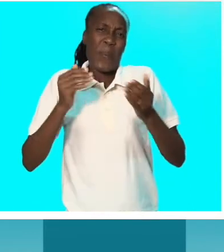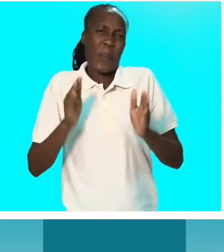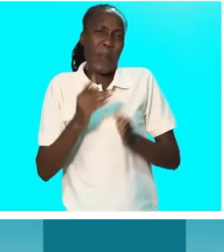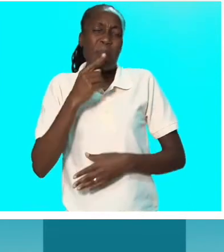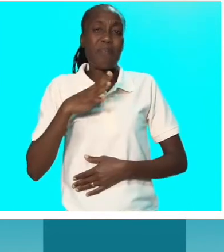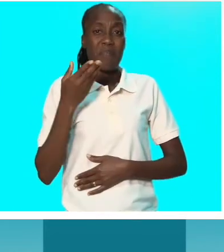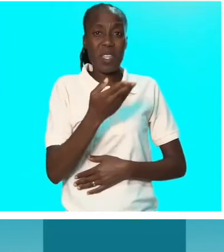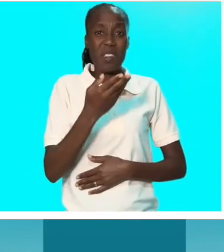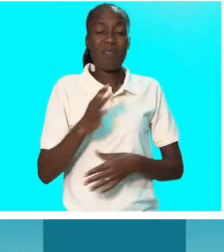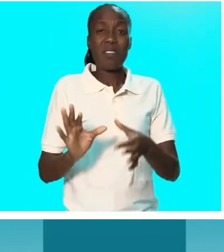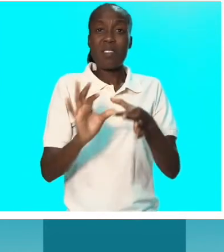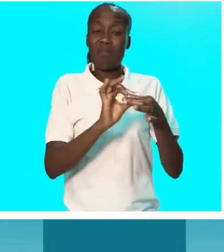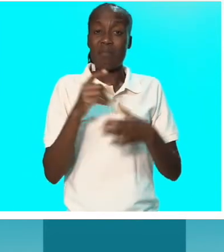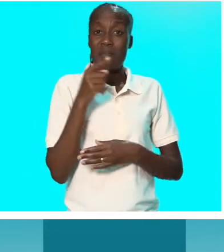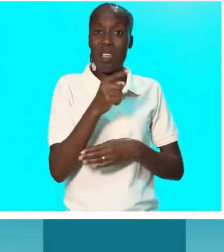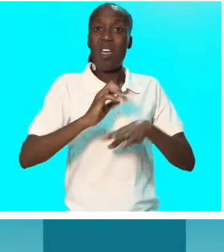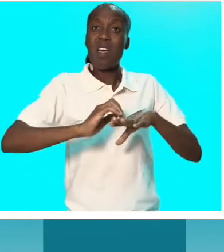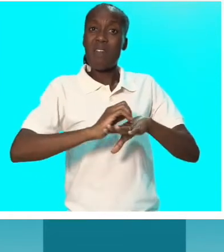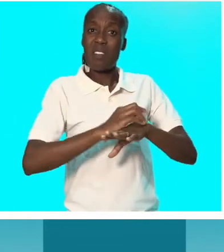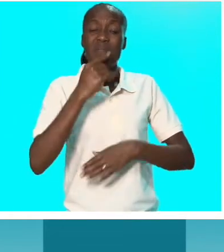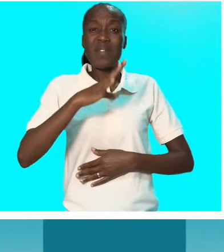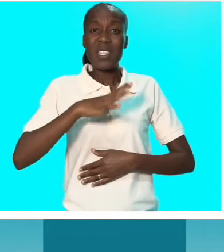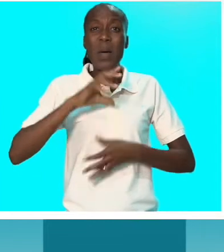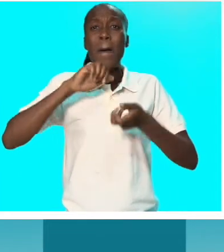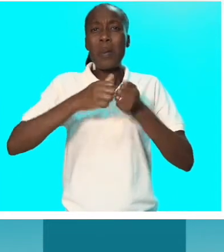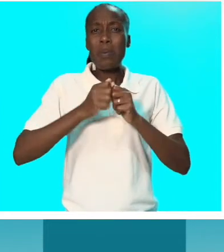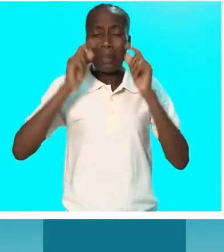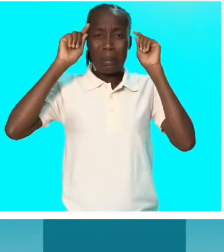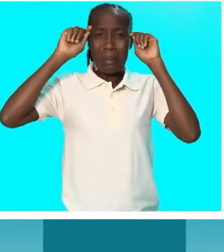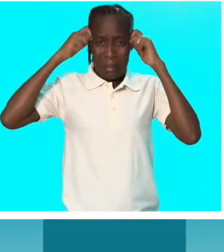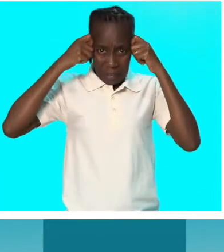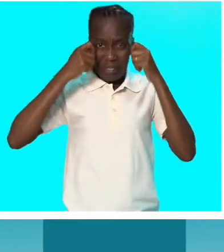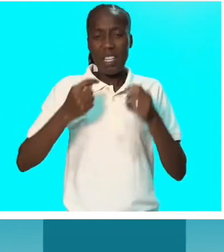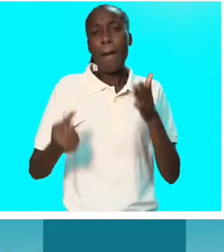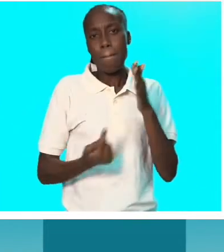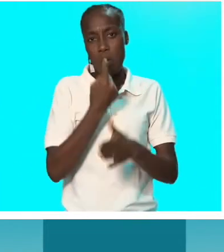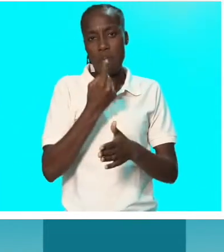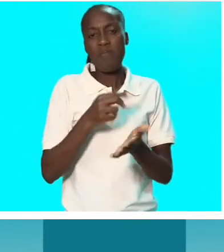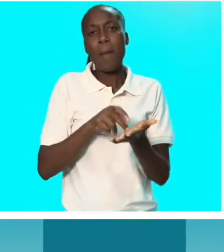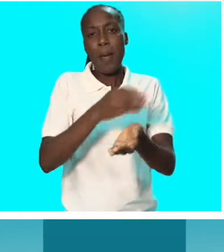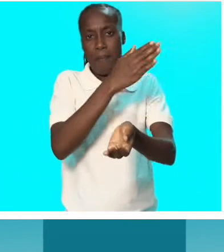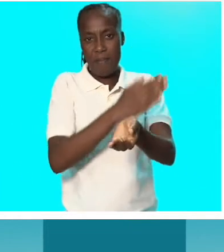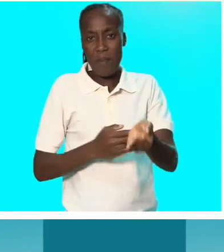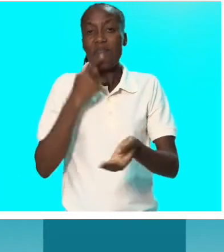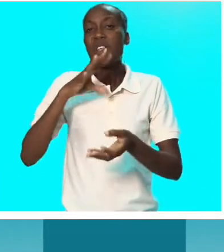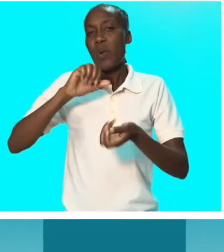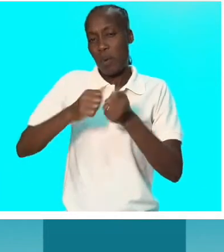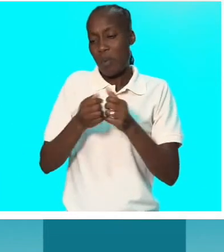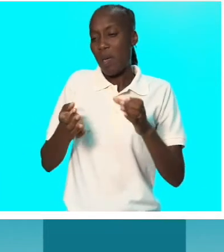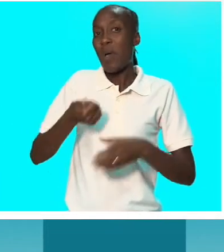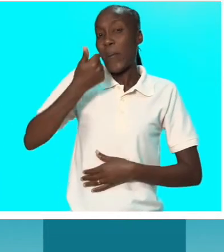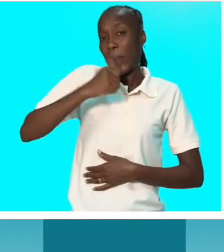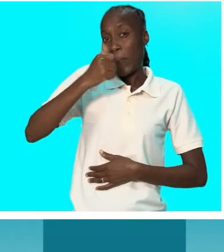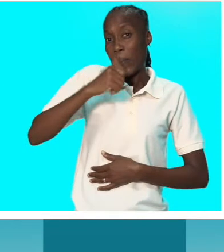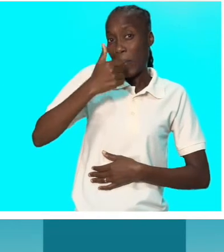do fluxo associada à infecção e alterações dos nervos dá origem à amputação. O consumo excessivo